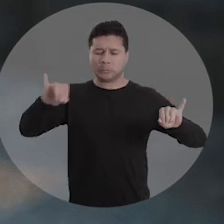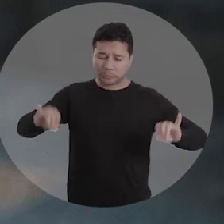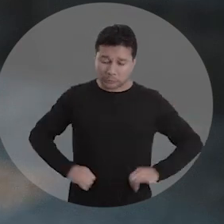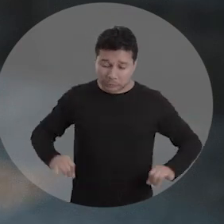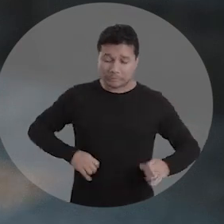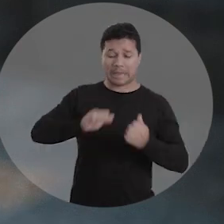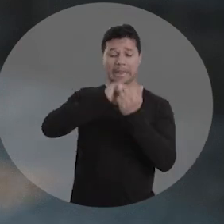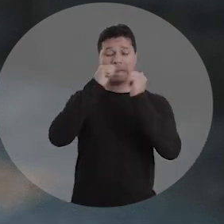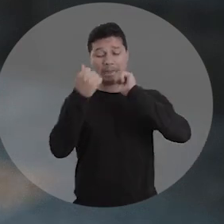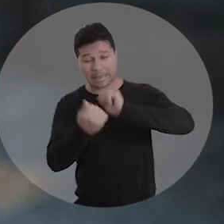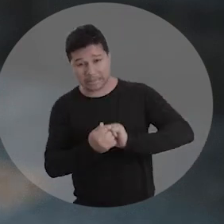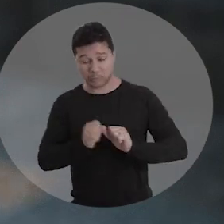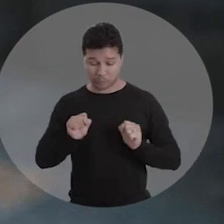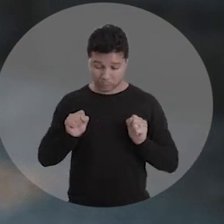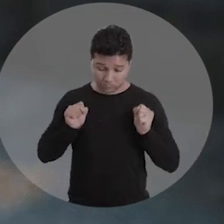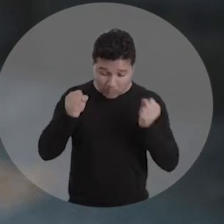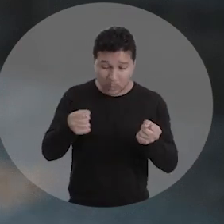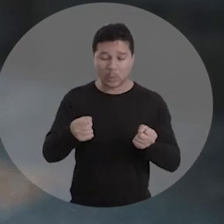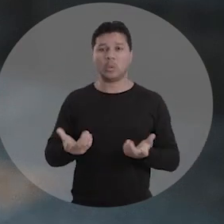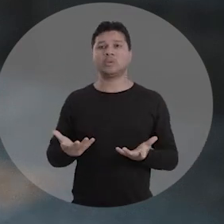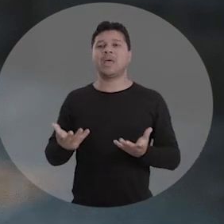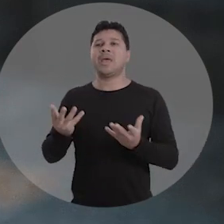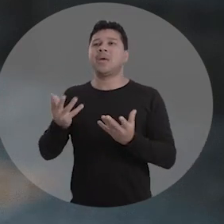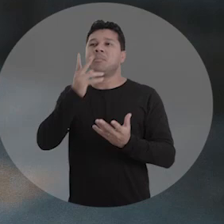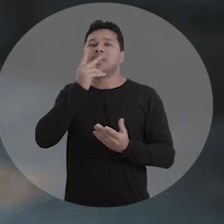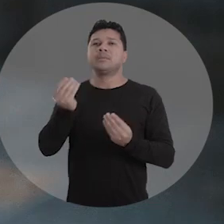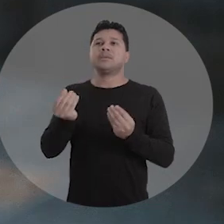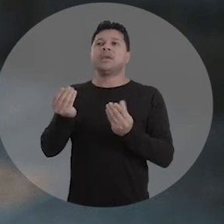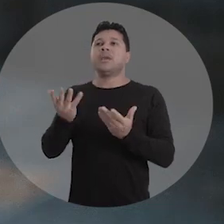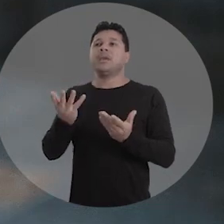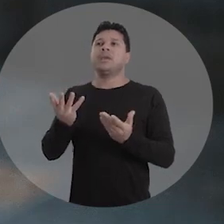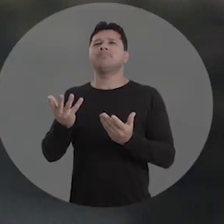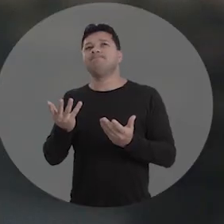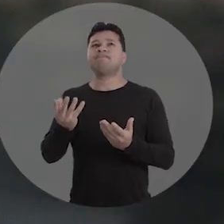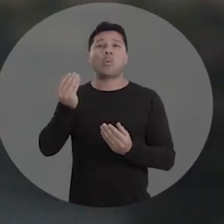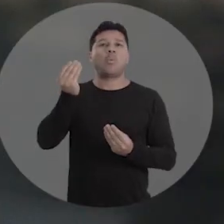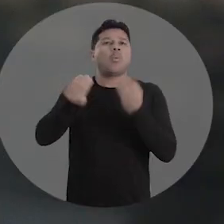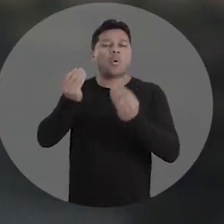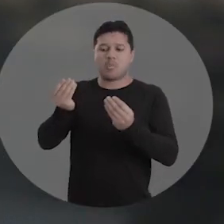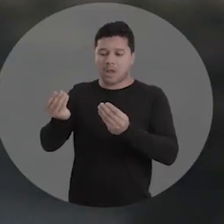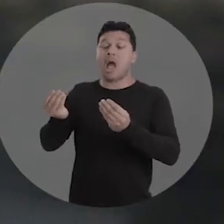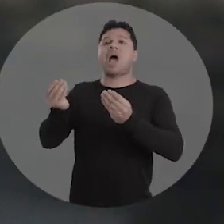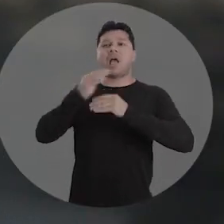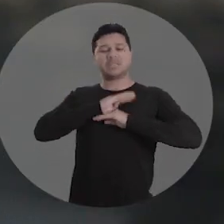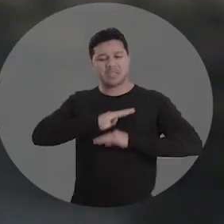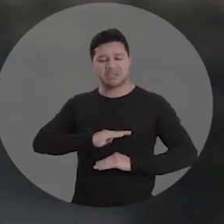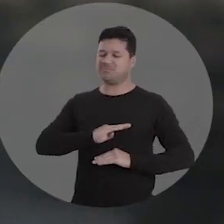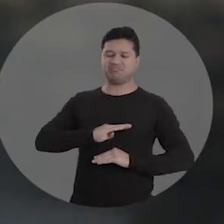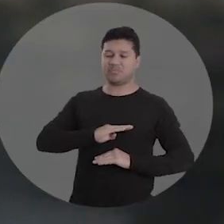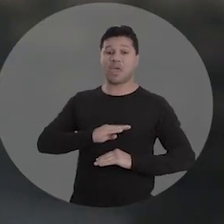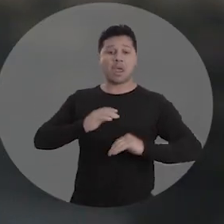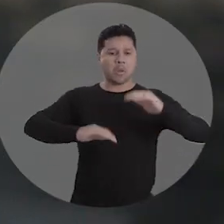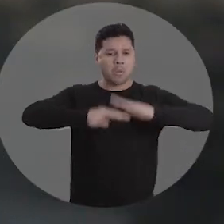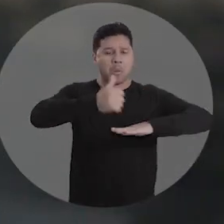de adaptação e de de não deixar isso te deixar com que tivesse desanimado tem